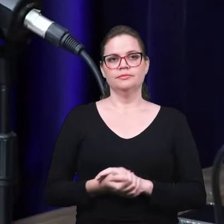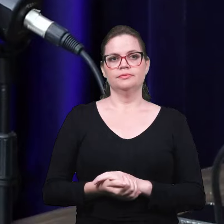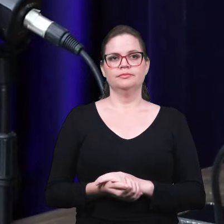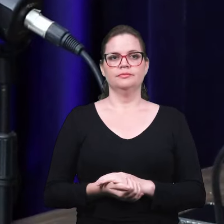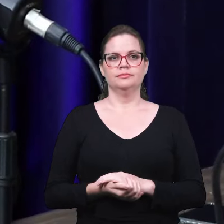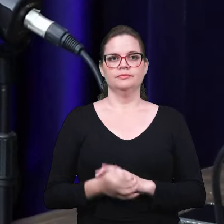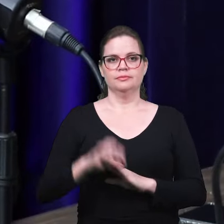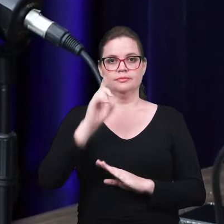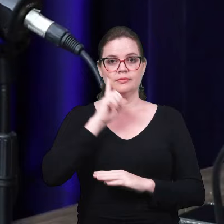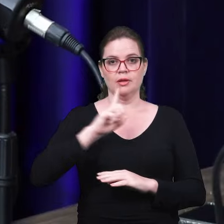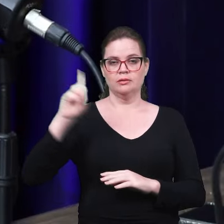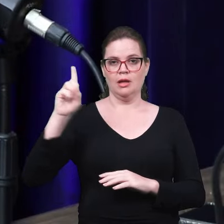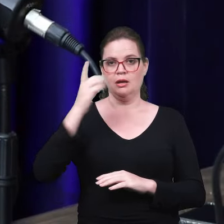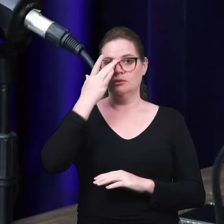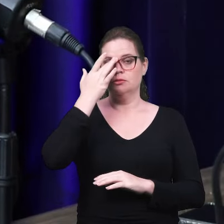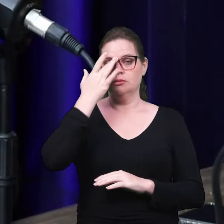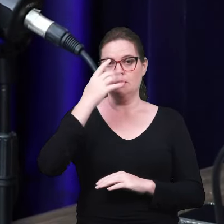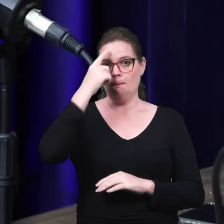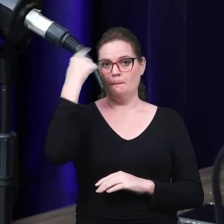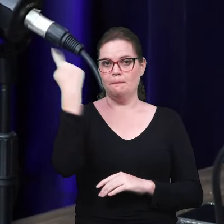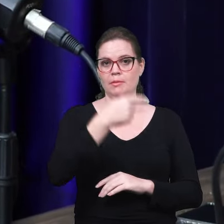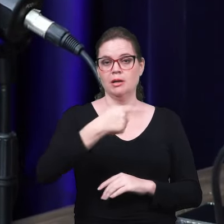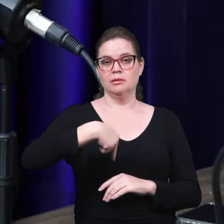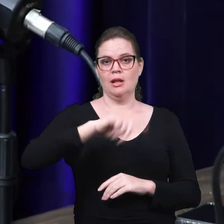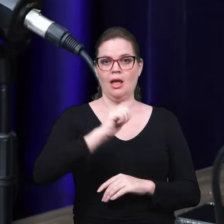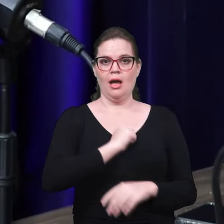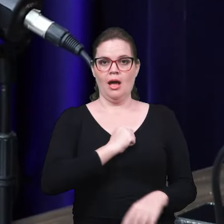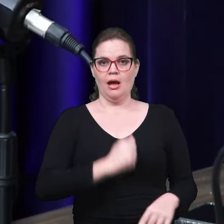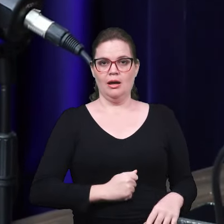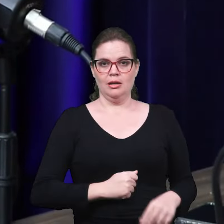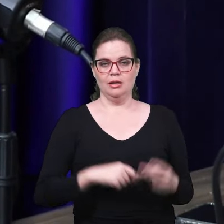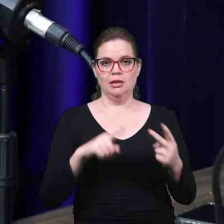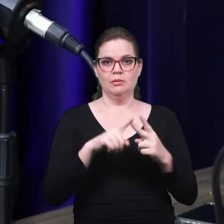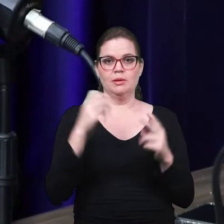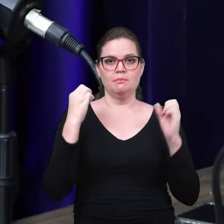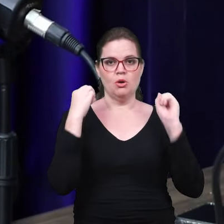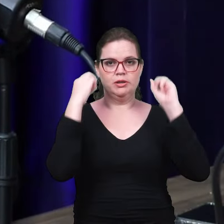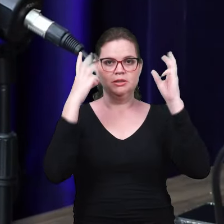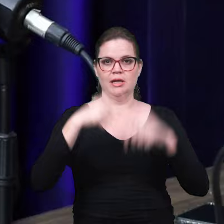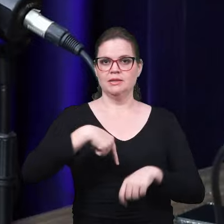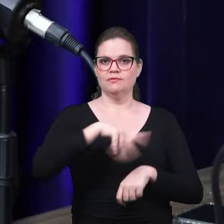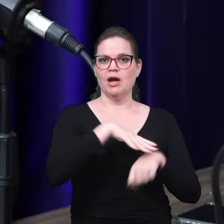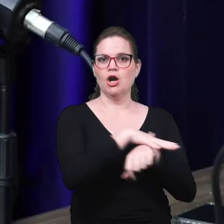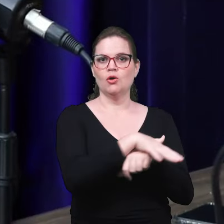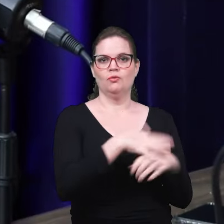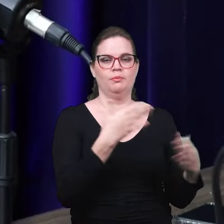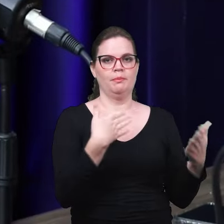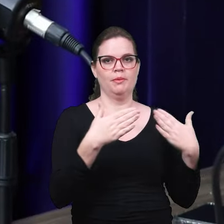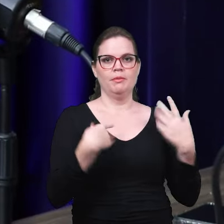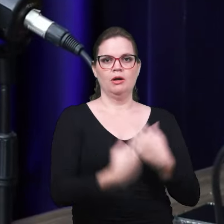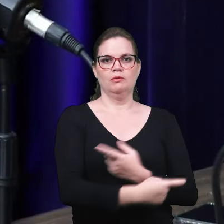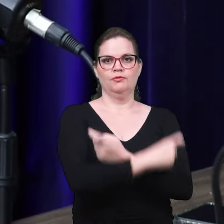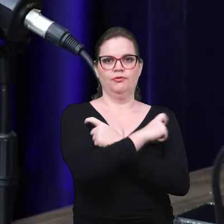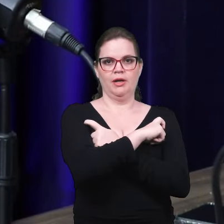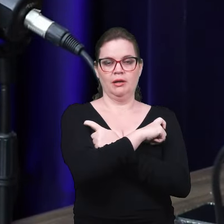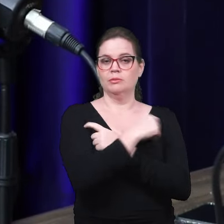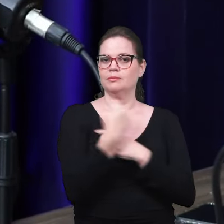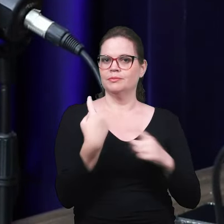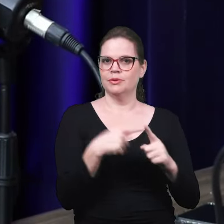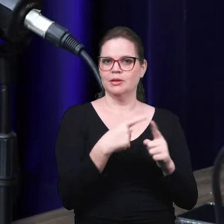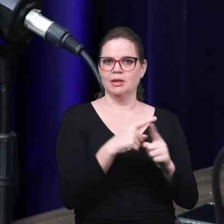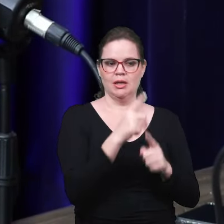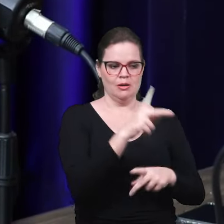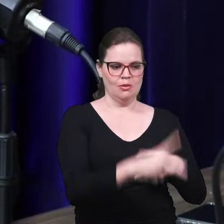já envia Moisés e Arão para conversarem com Faraó. A libertação do povo não seria fácil,